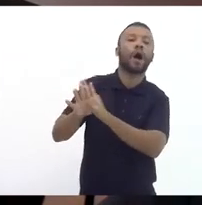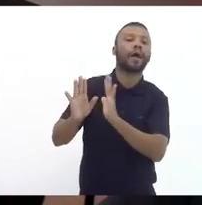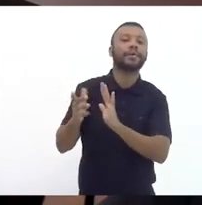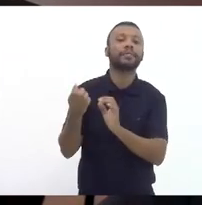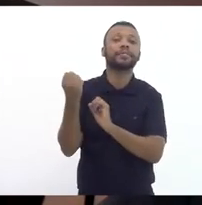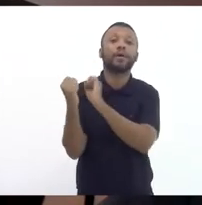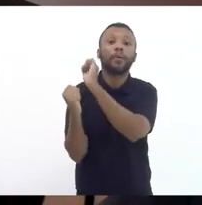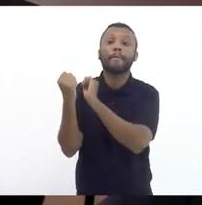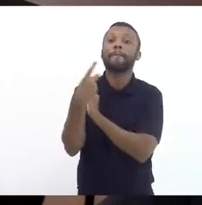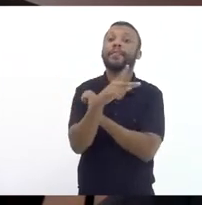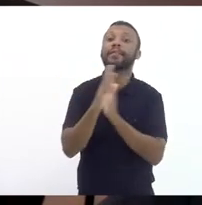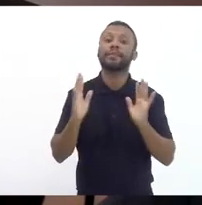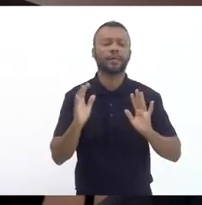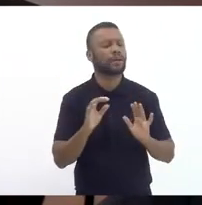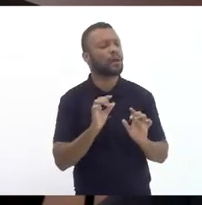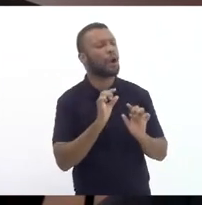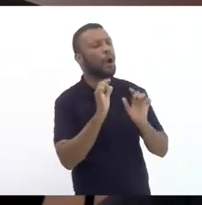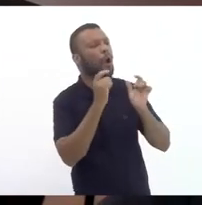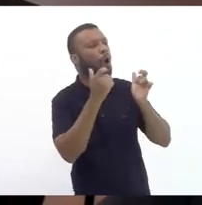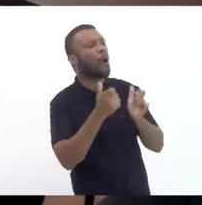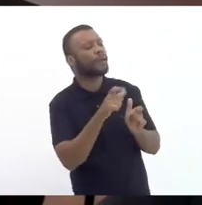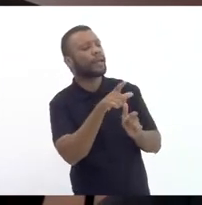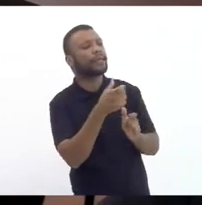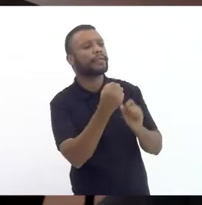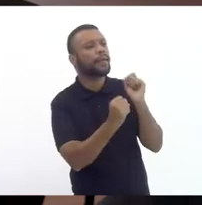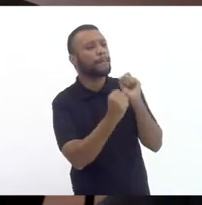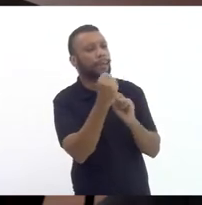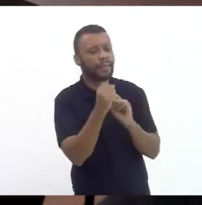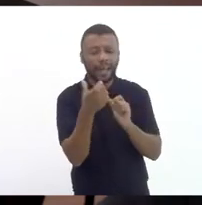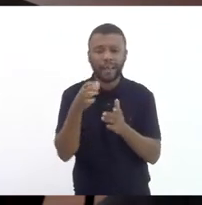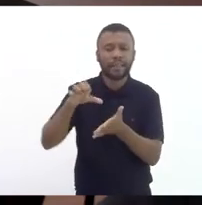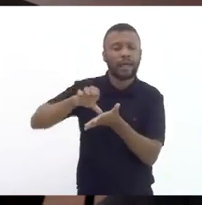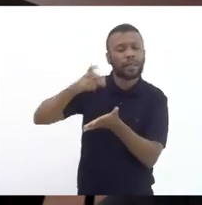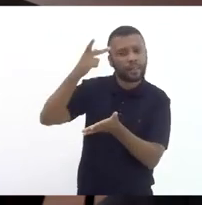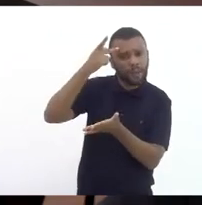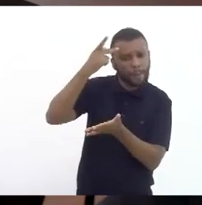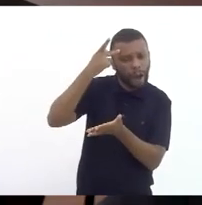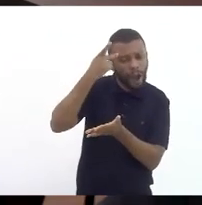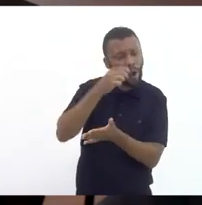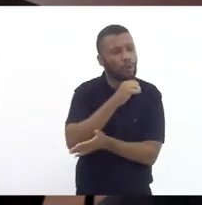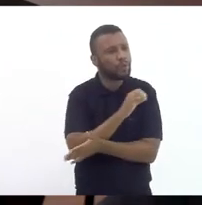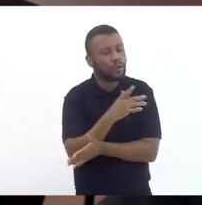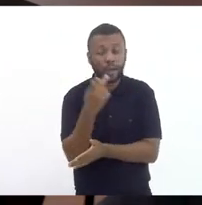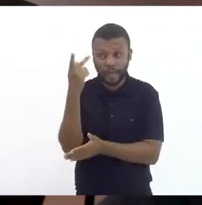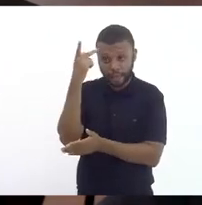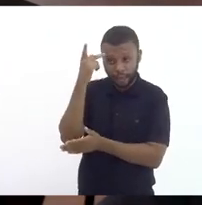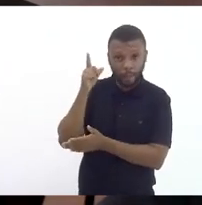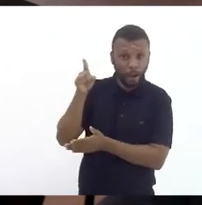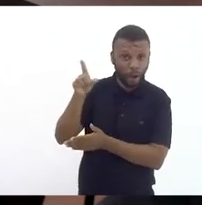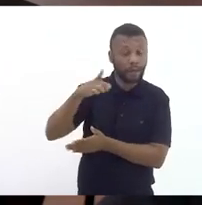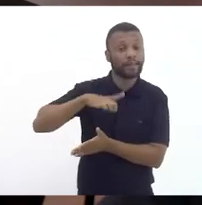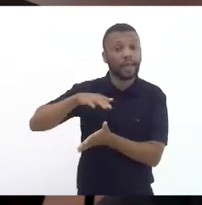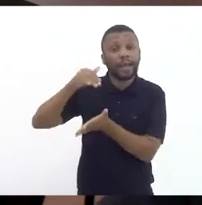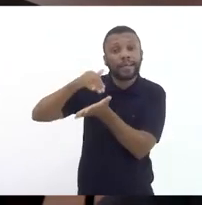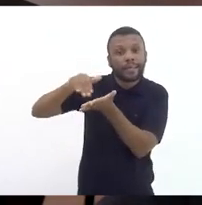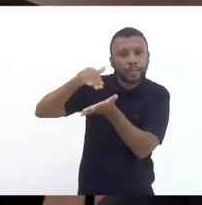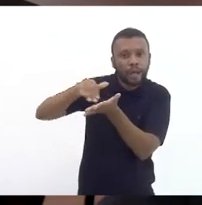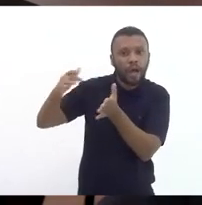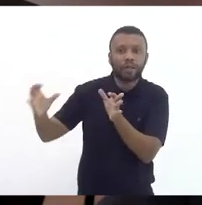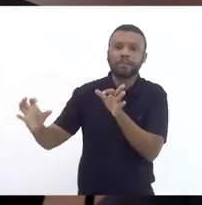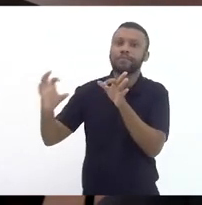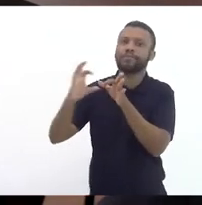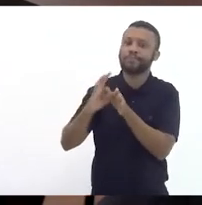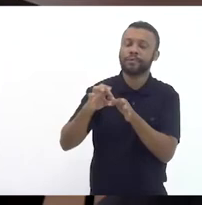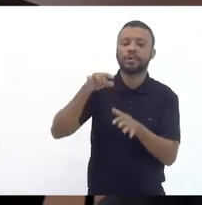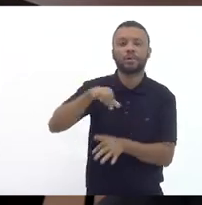onde é? Essa empresa... Sediada em São Paulo, no Rio? É, em São Paulo. Sei. Mas eles têm escritório e equipe aqui no